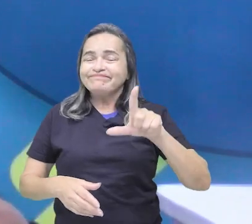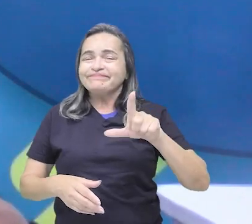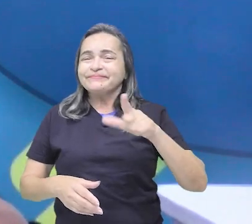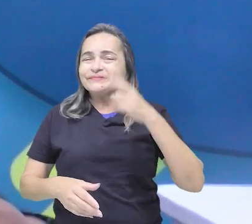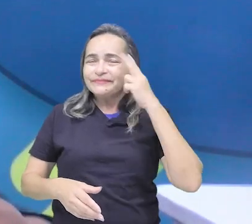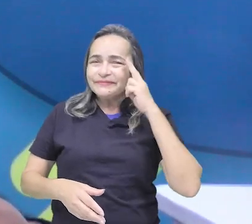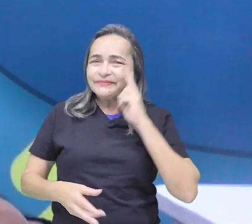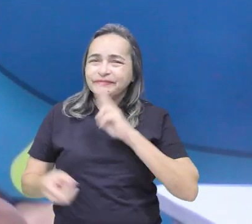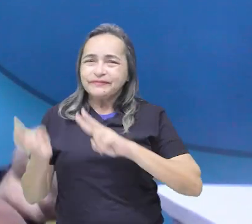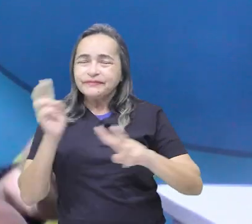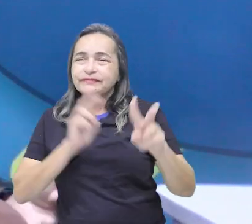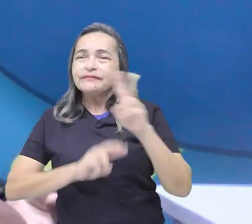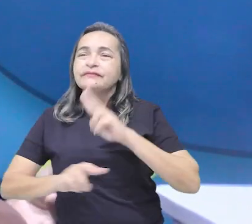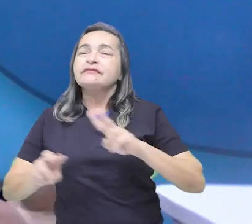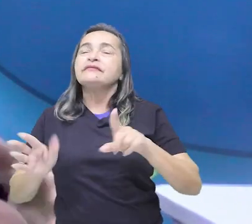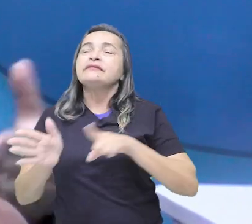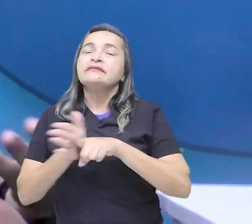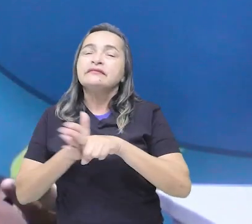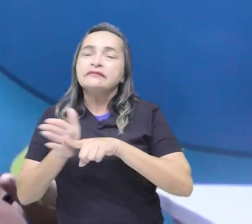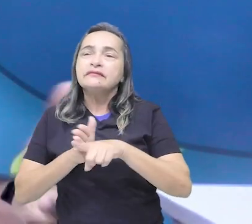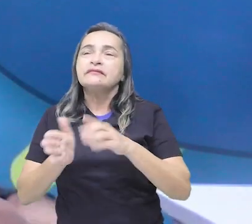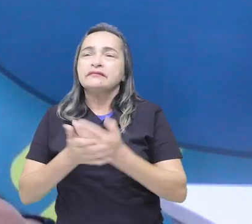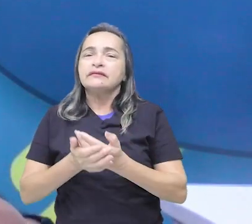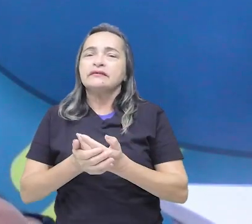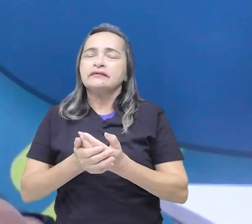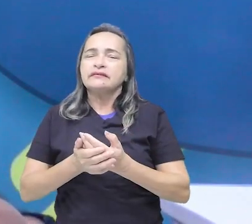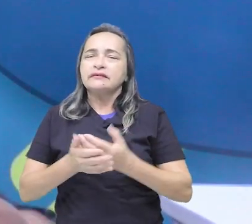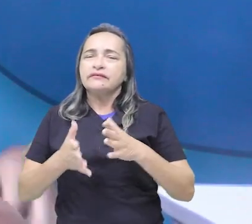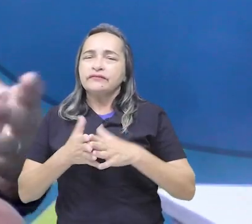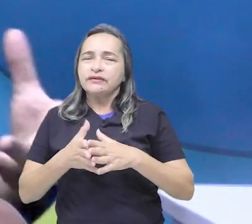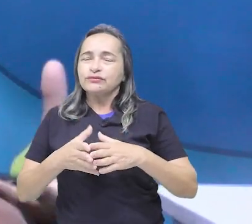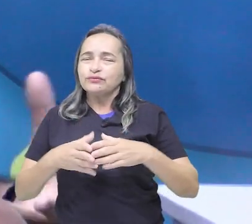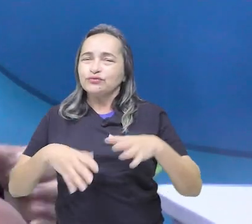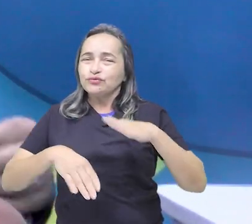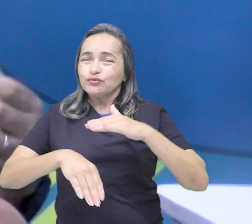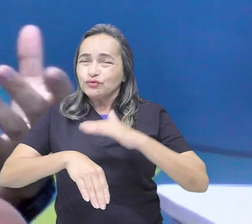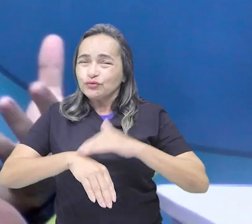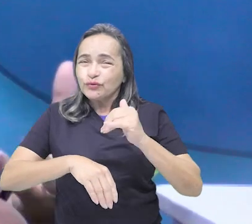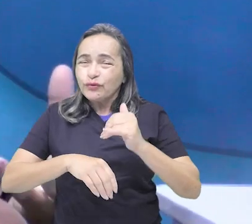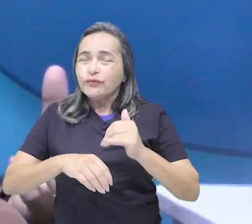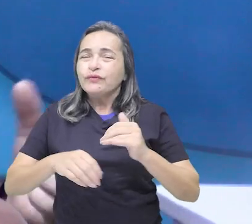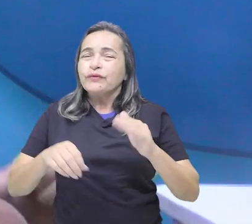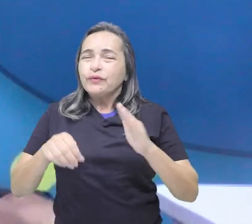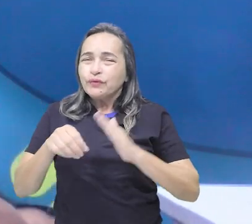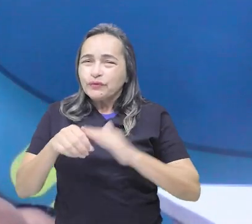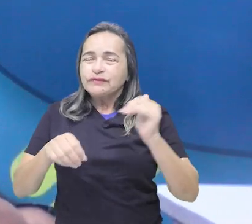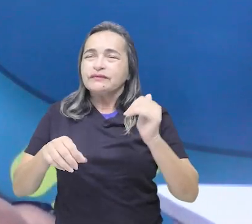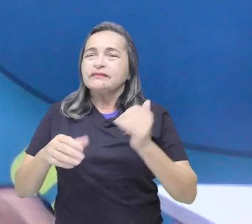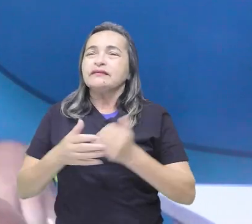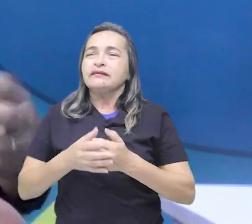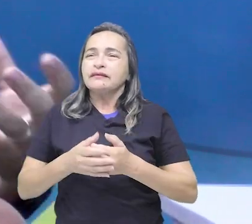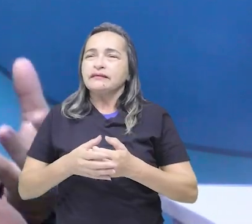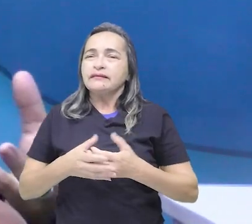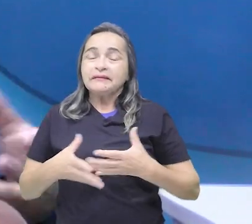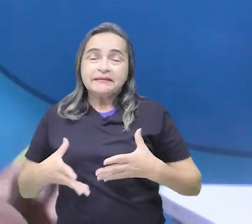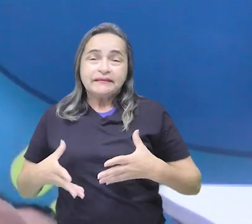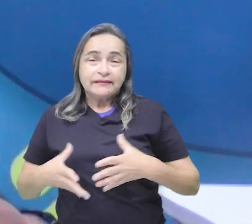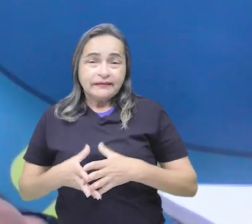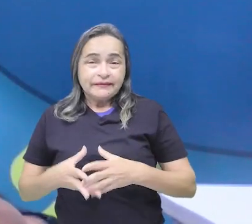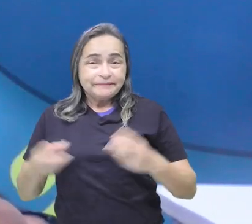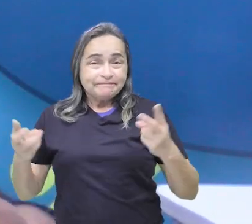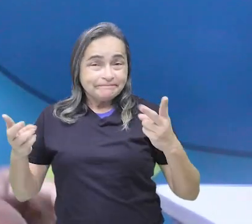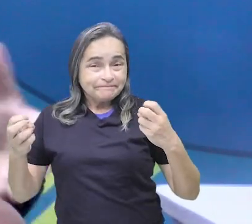desse paciente através do contato, que é o tato, e ali se percebe a consistência, né, o calor